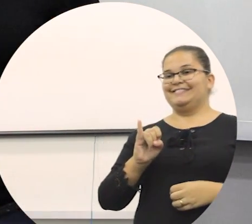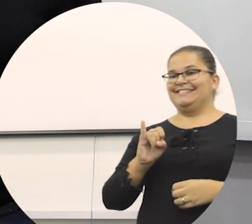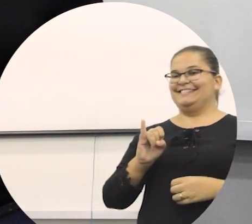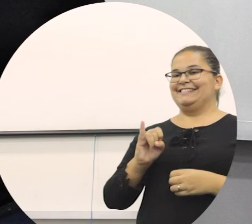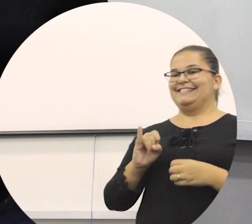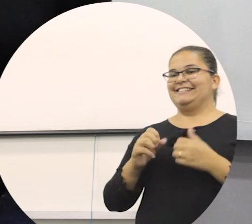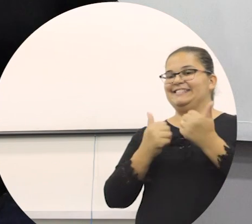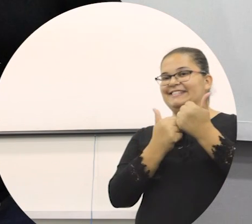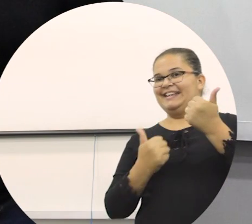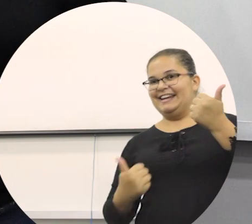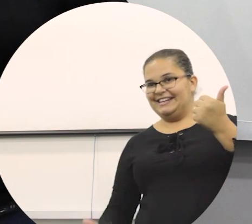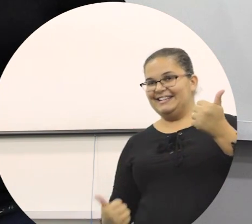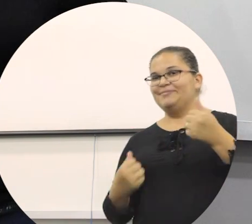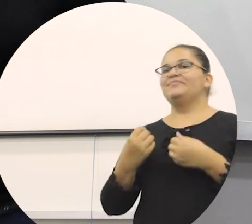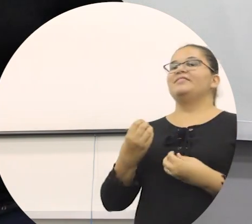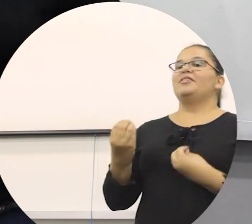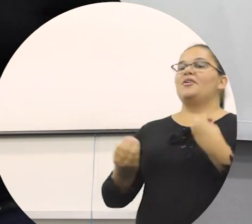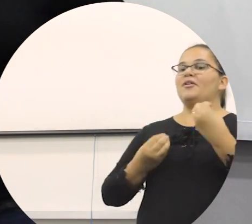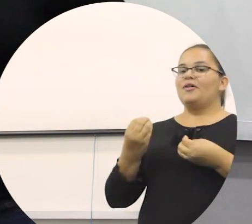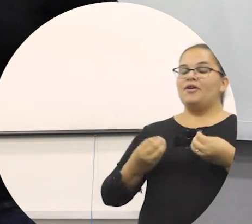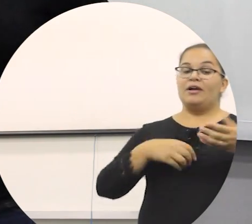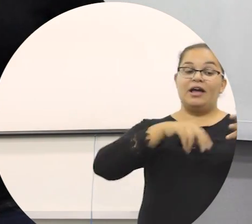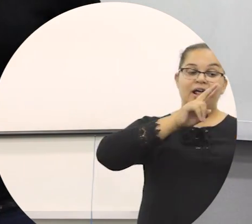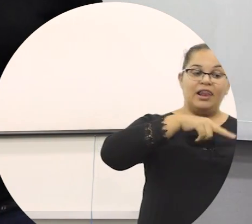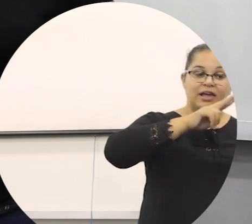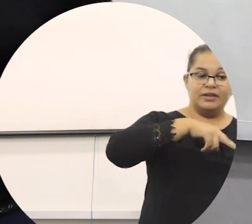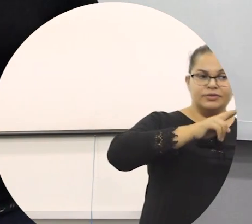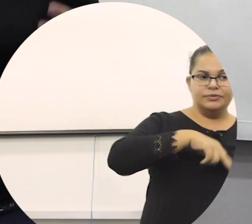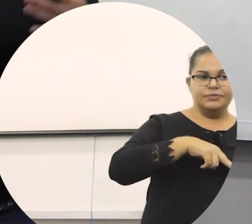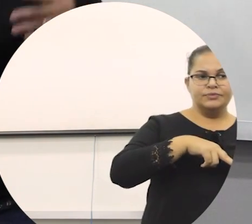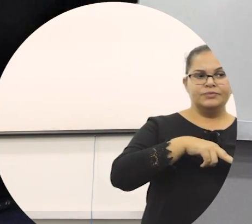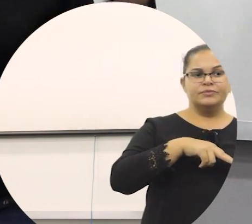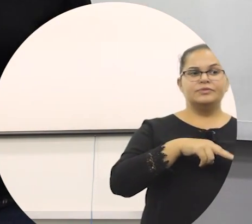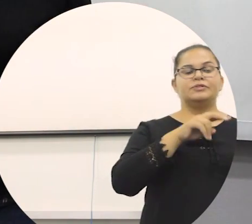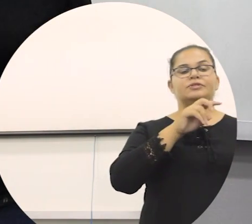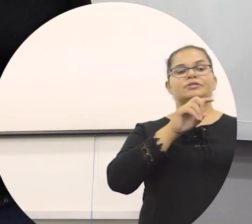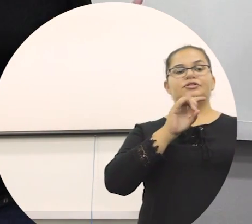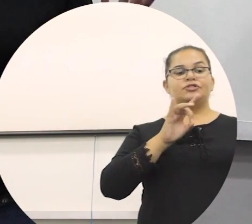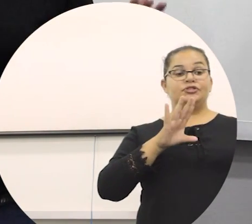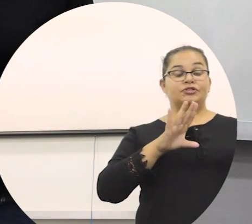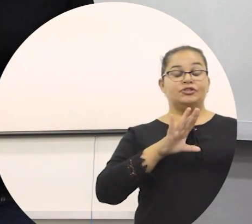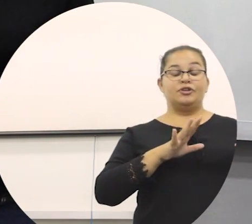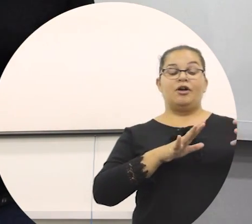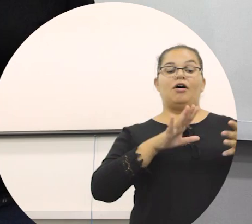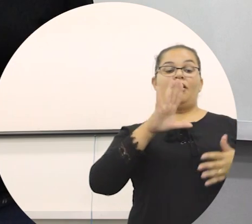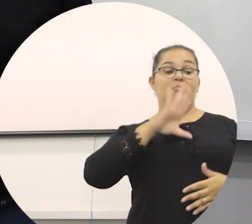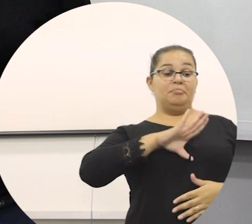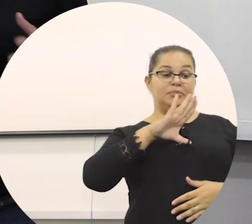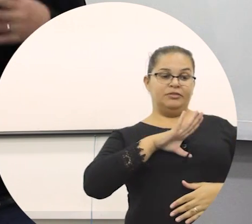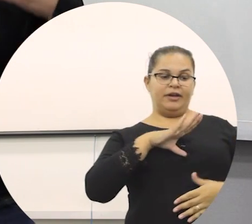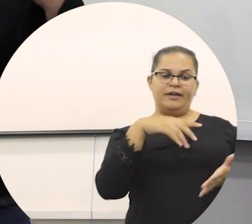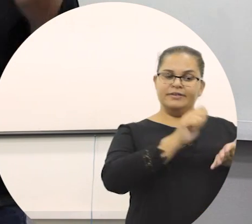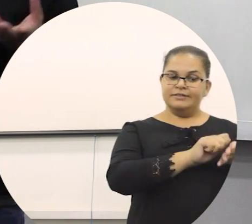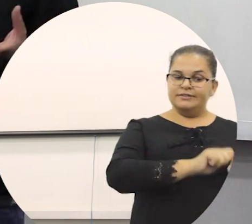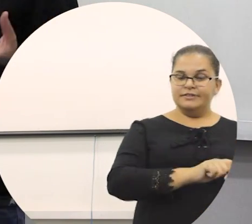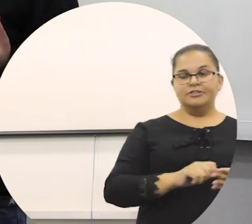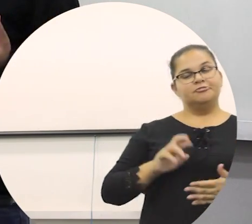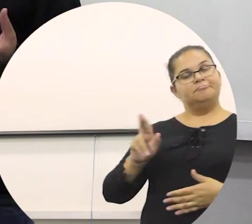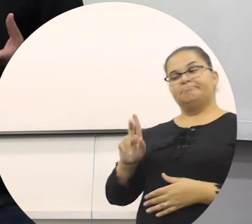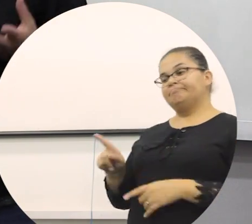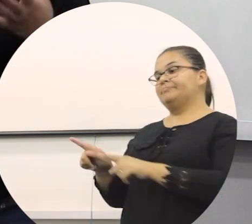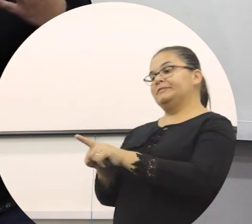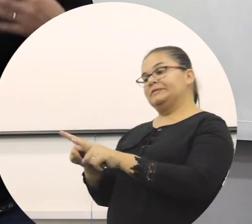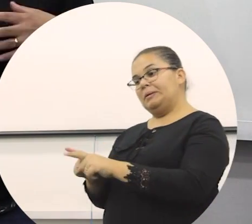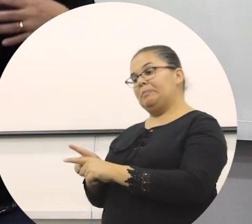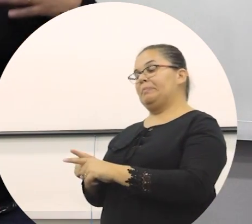eixos, a partir da questão da leitura, e quando a gente fala em leitura, não é leitura da língua portuguesa escrita somente, mas também a questão da língua de